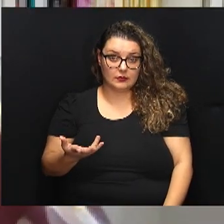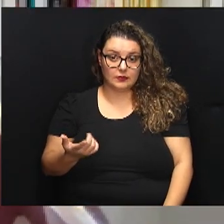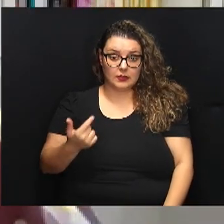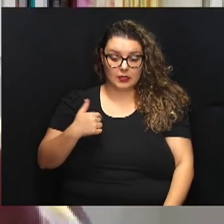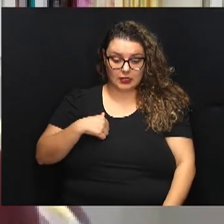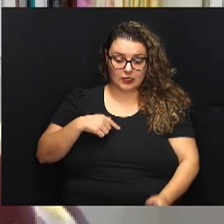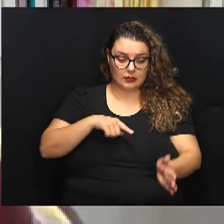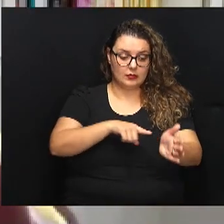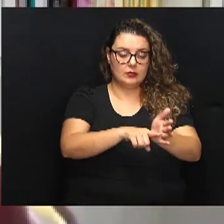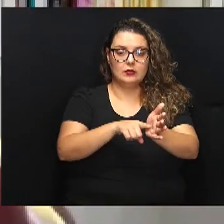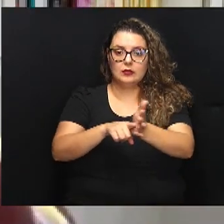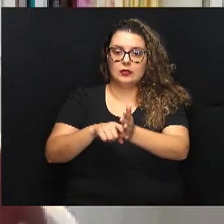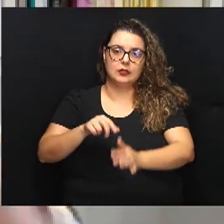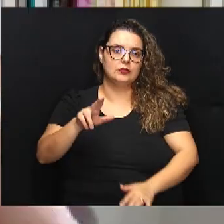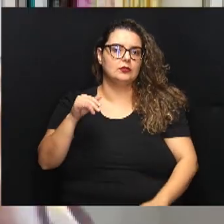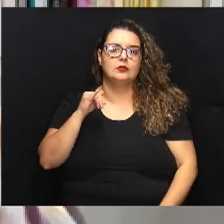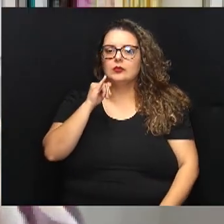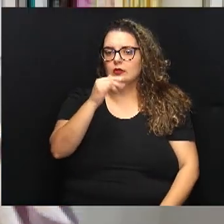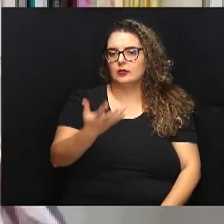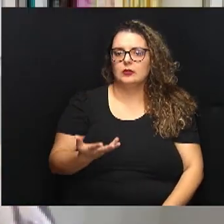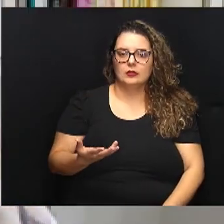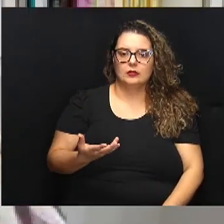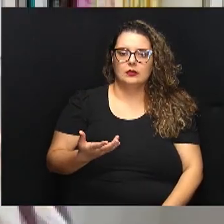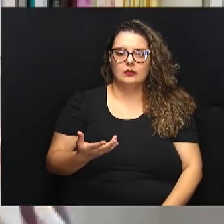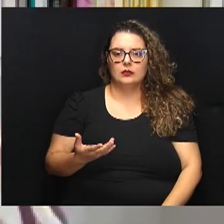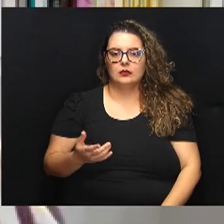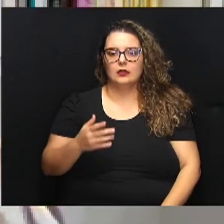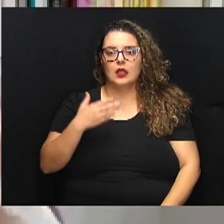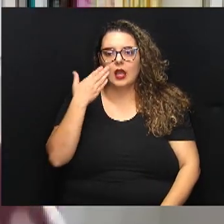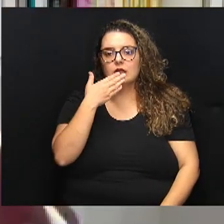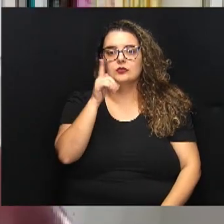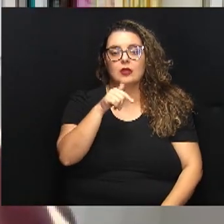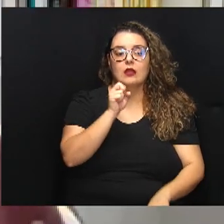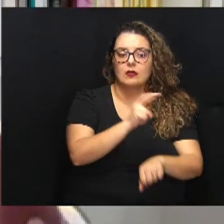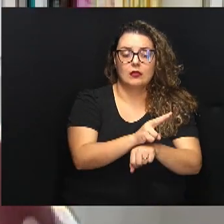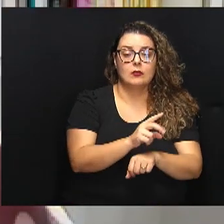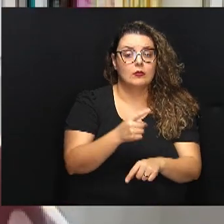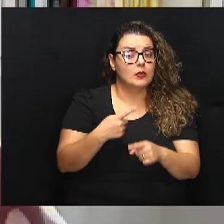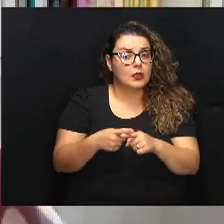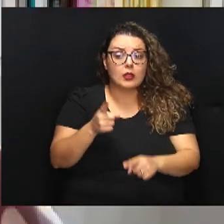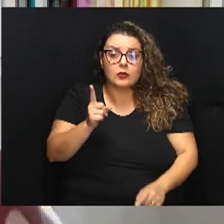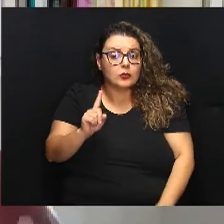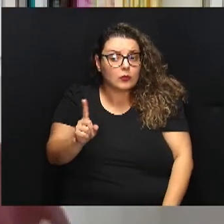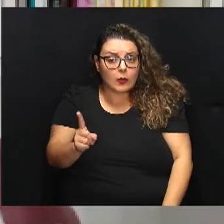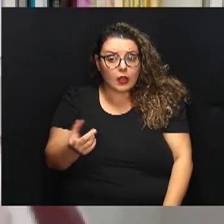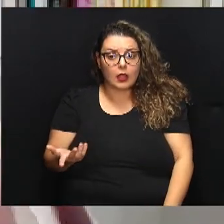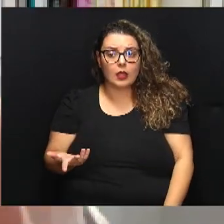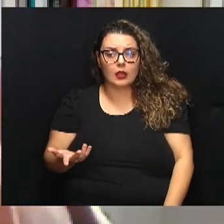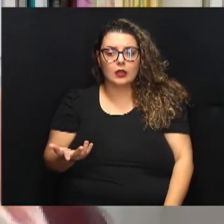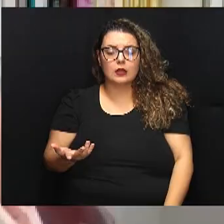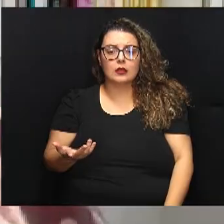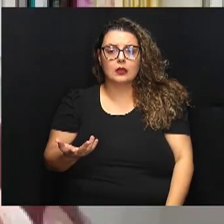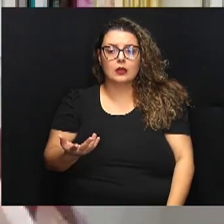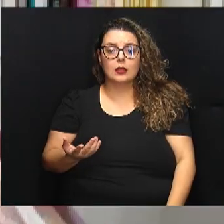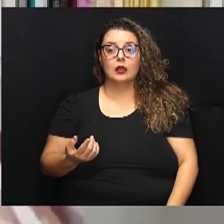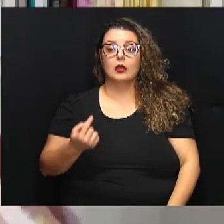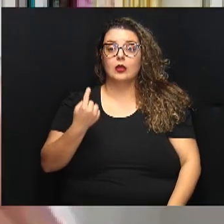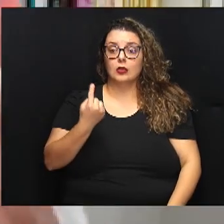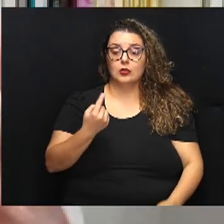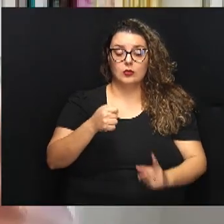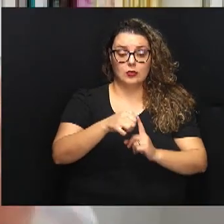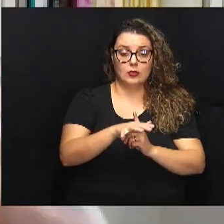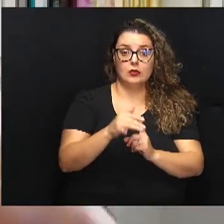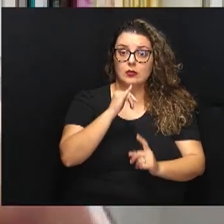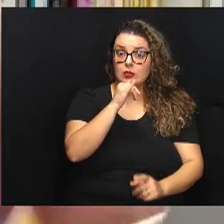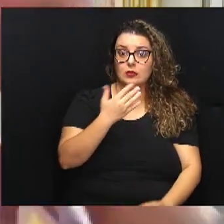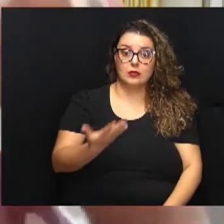pesquiso, nunca vou falar açúcar é veneno, porque não é. Agora, um influenciador que falar isso